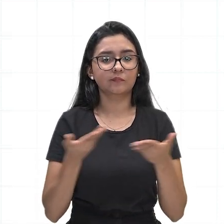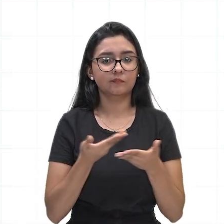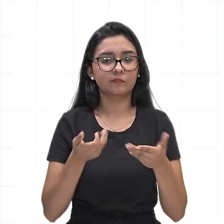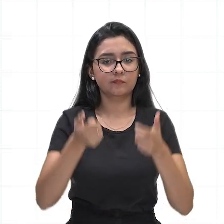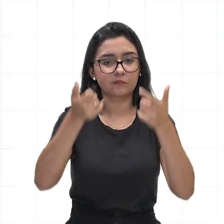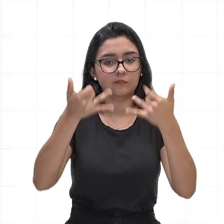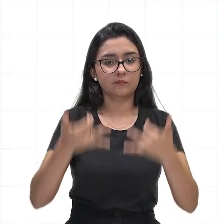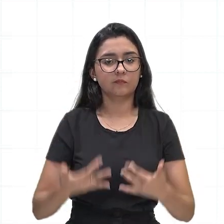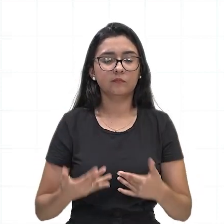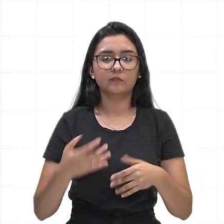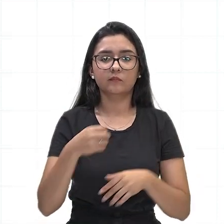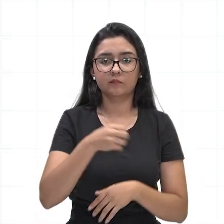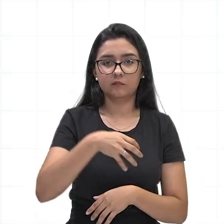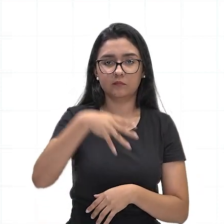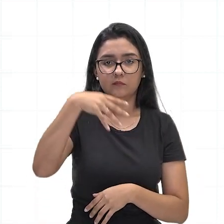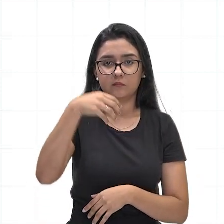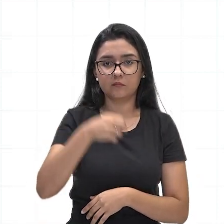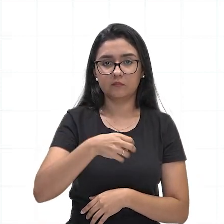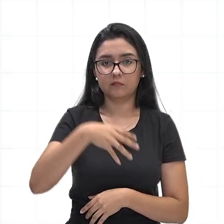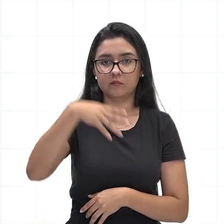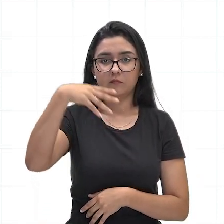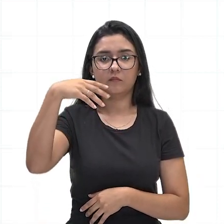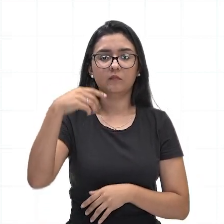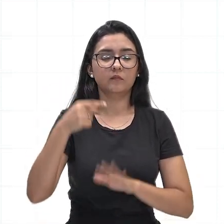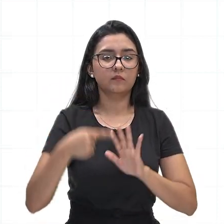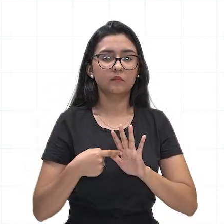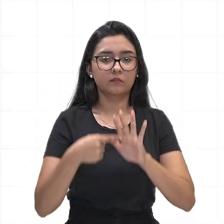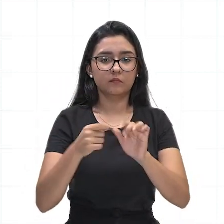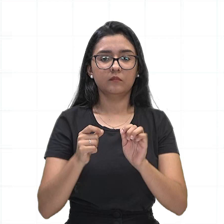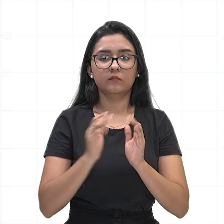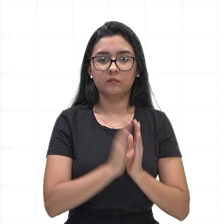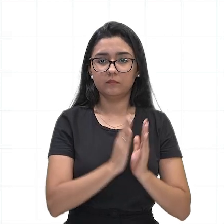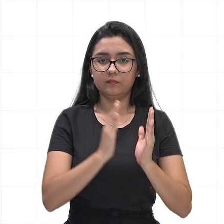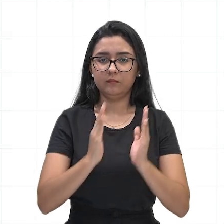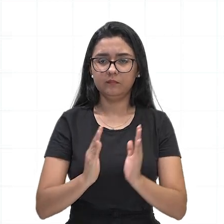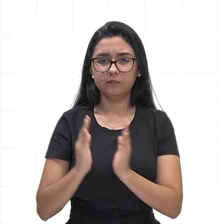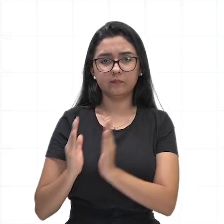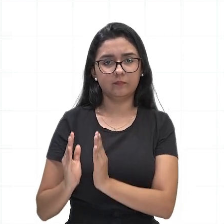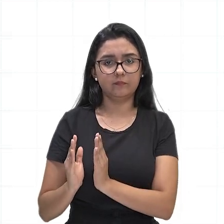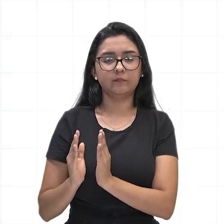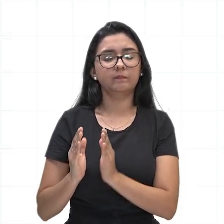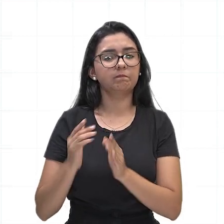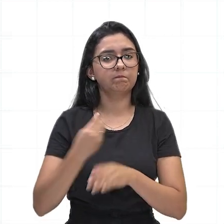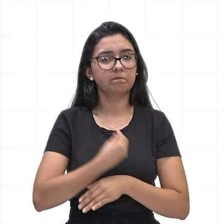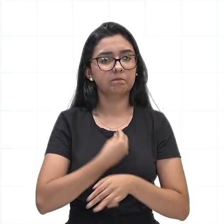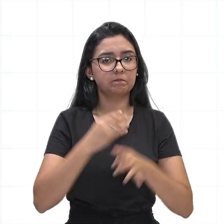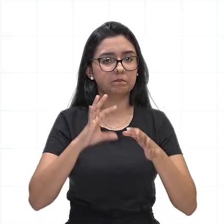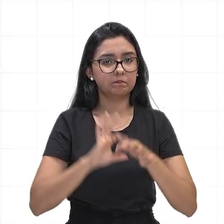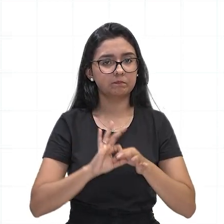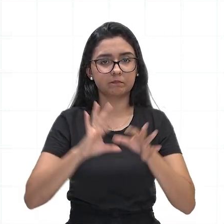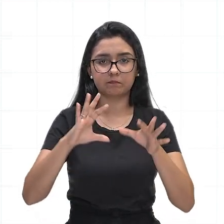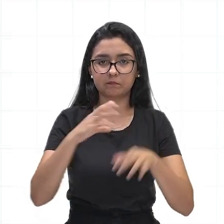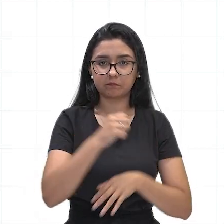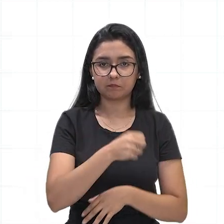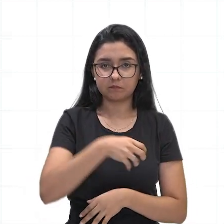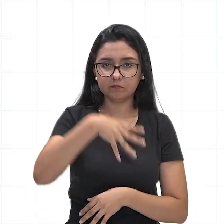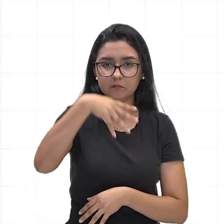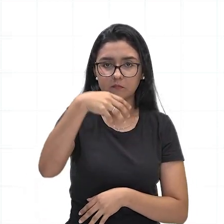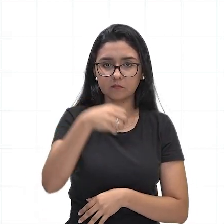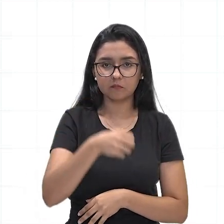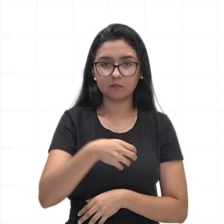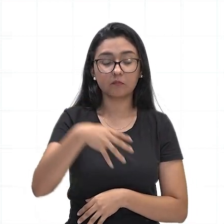estávamos comentando, né, das medusas, apresentam fase medusoide, que ele vai ser aí de vida livre, nadante, né?